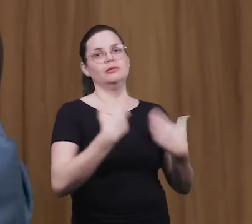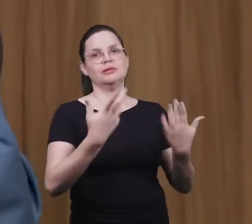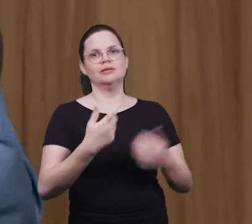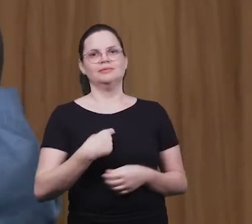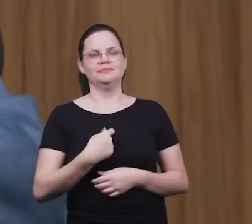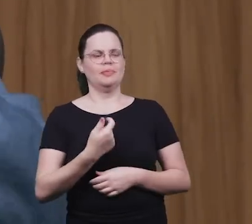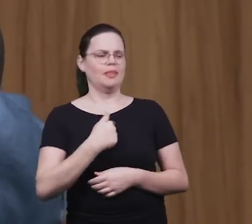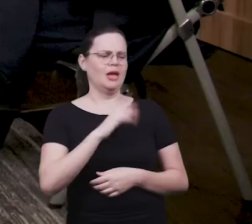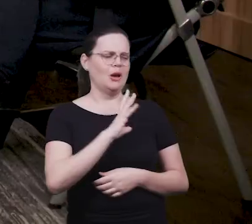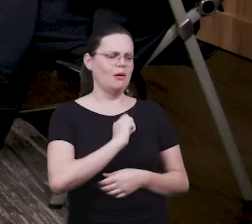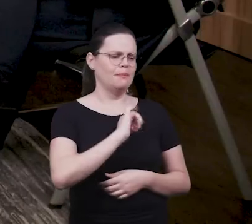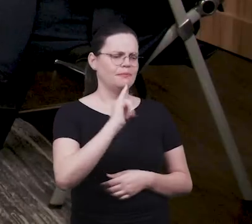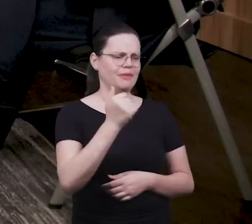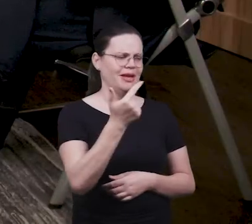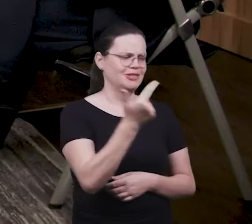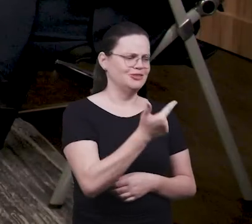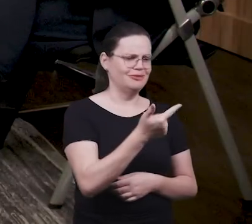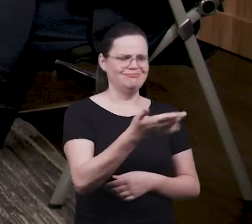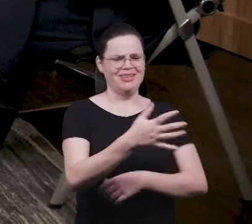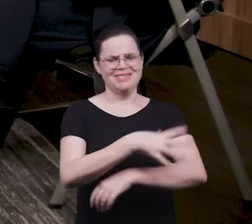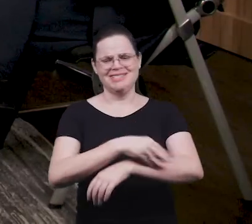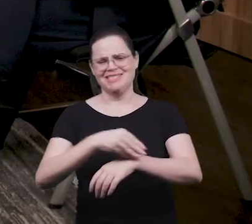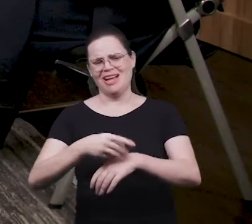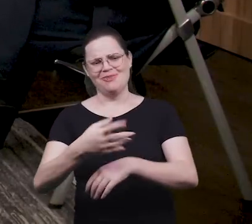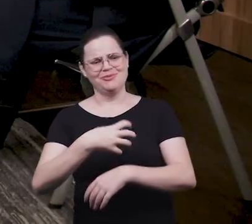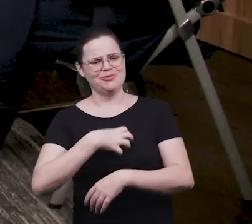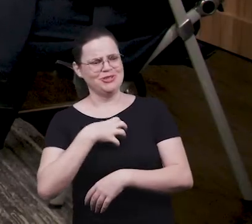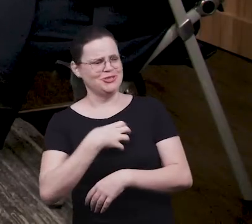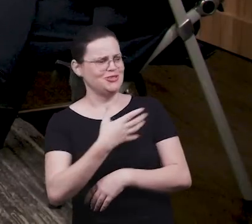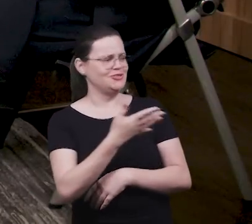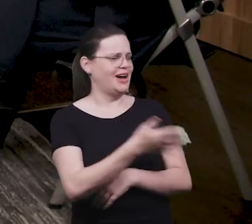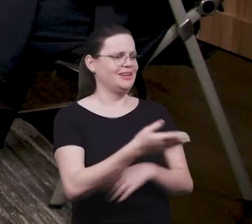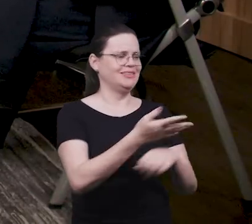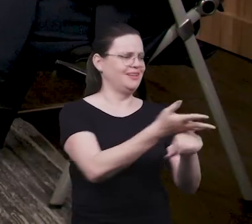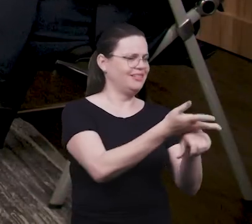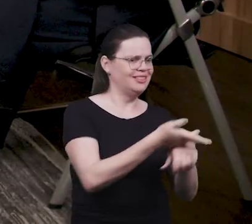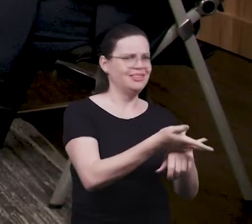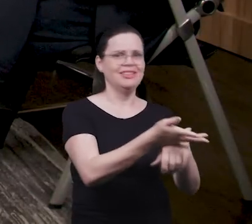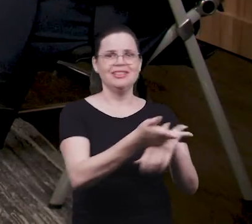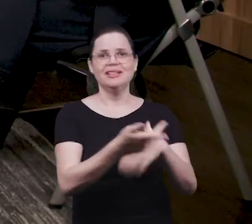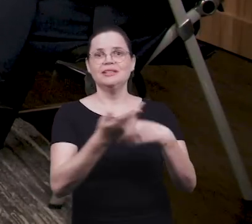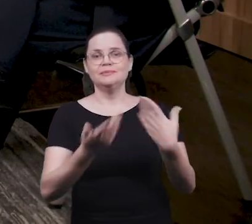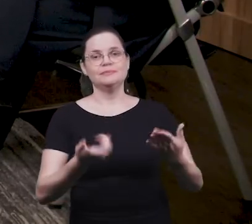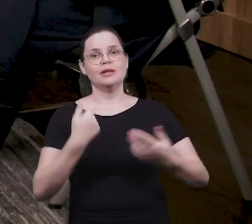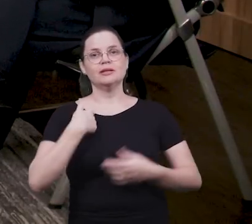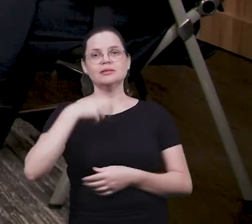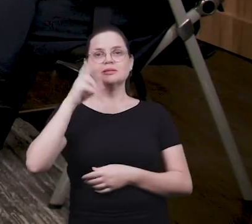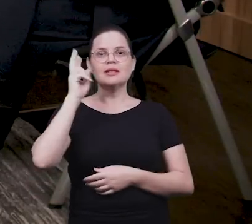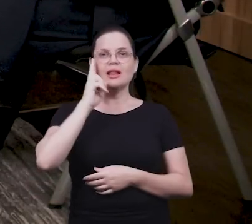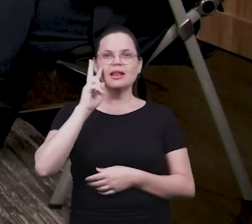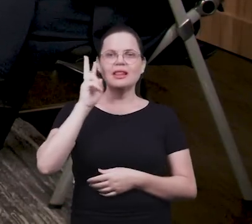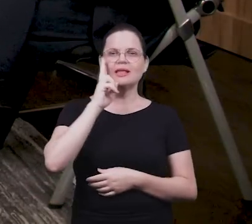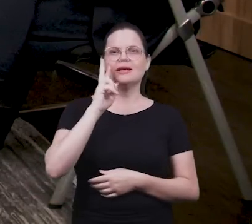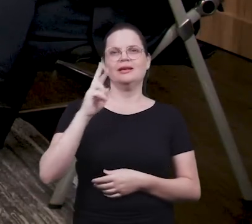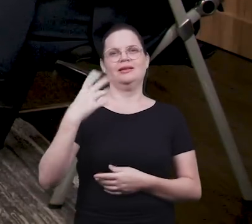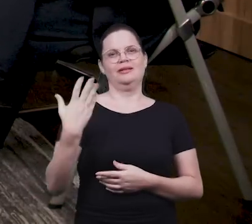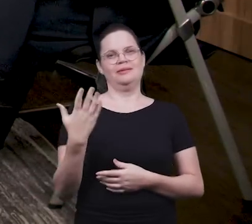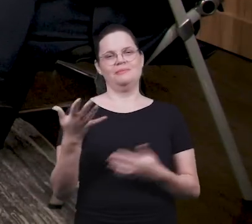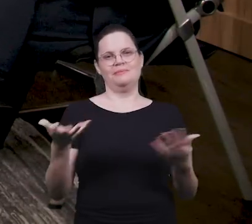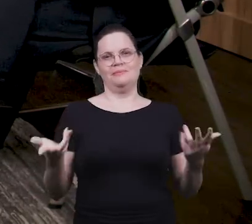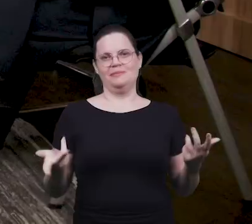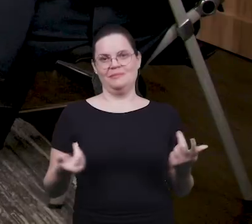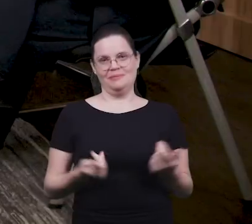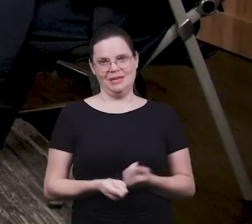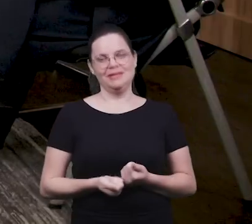Esaú. Então ela vai, é uma história maravilhosa da relação de Deus com o homem. Então, a respeito,